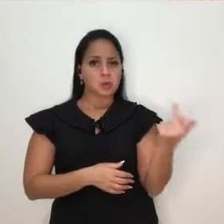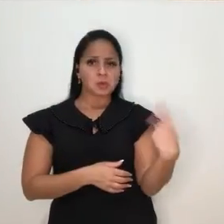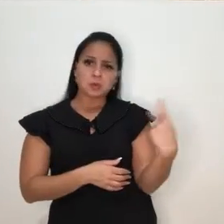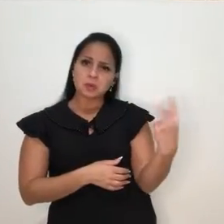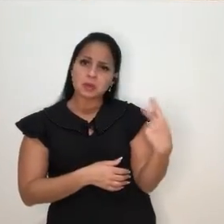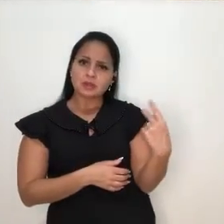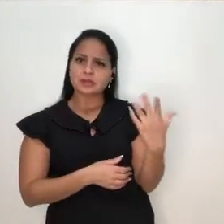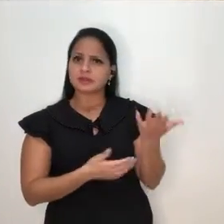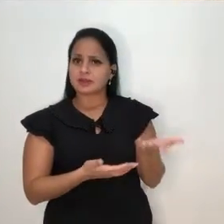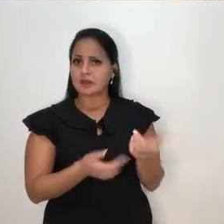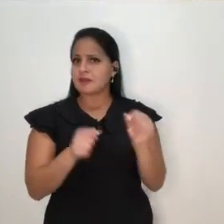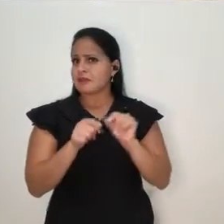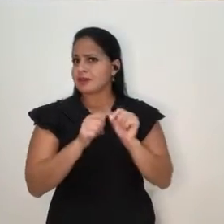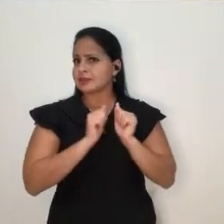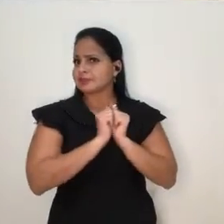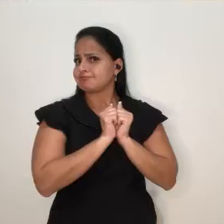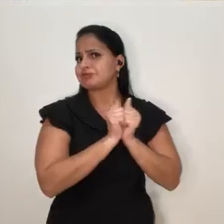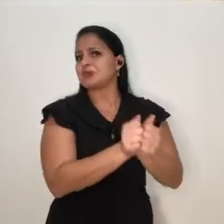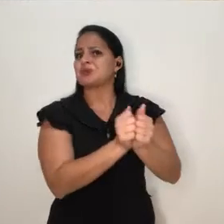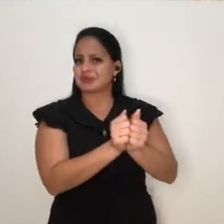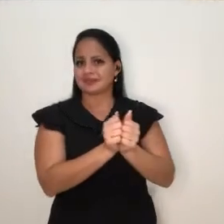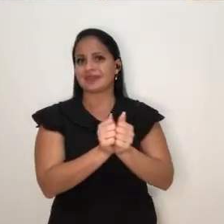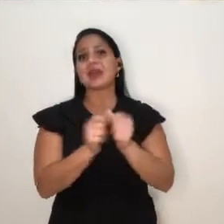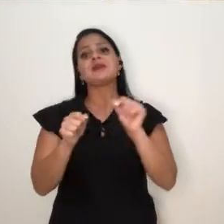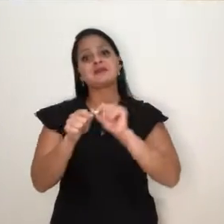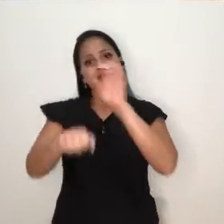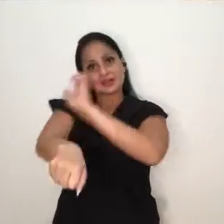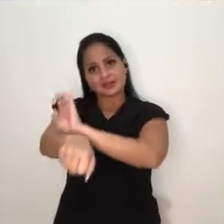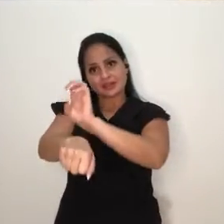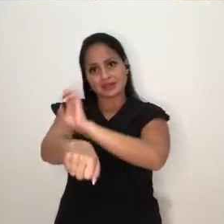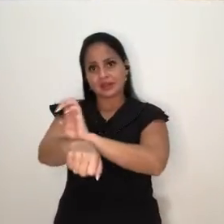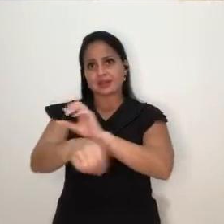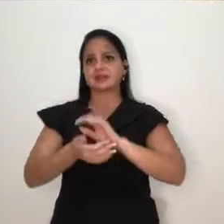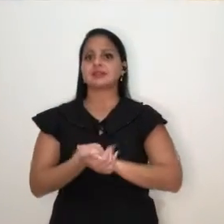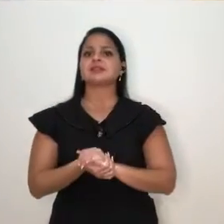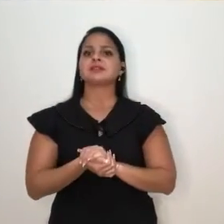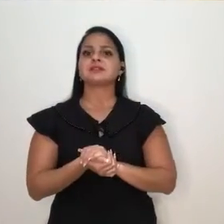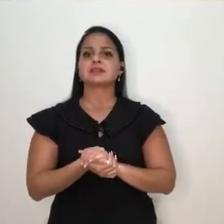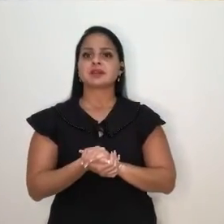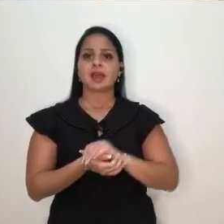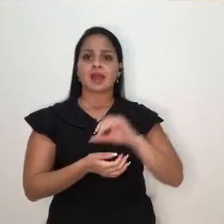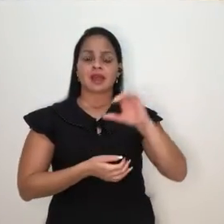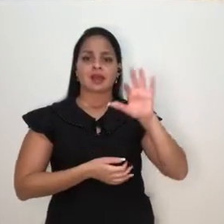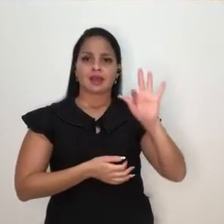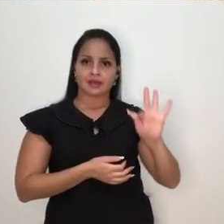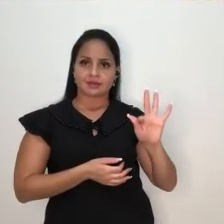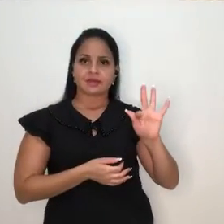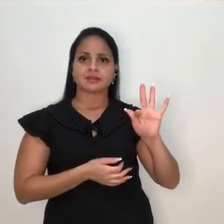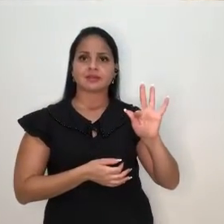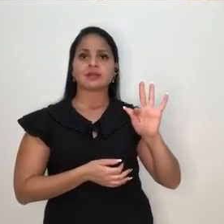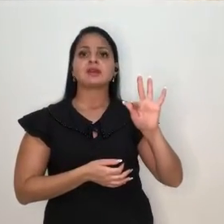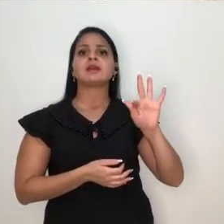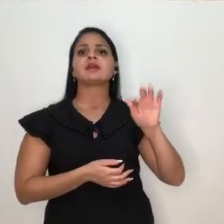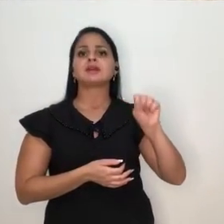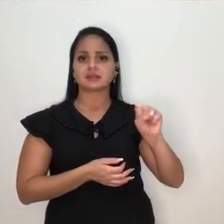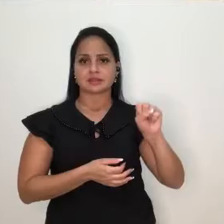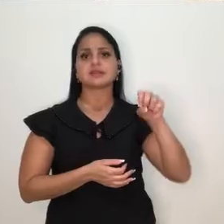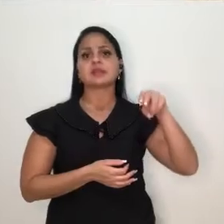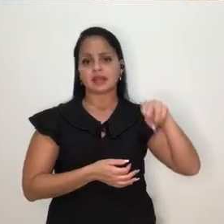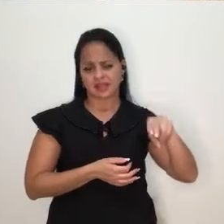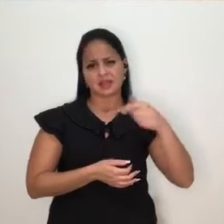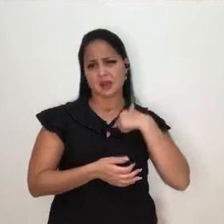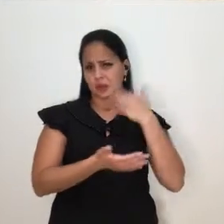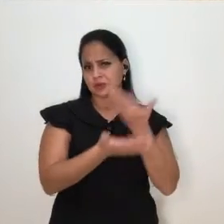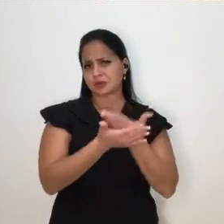nós duas fizemos tudo juntas, né? Ela fez o estágio curricular dela na UFSM e eu estudei na UFSM por 5 meses, né? 6